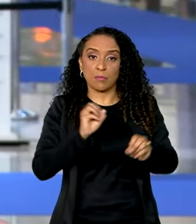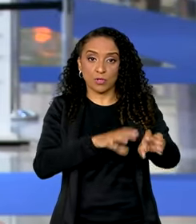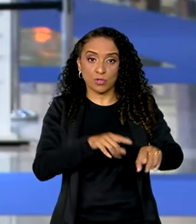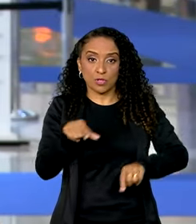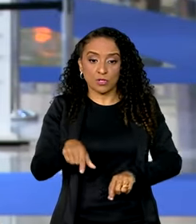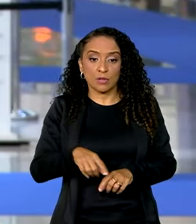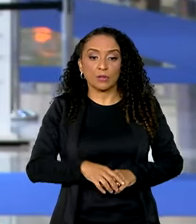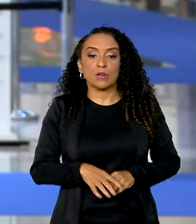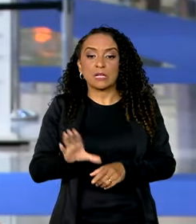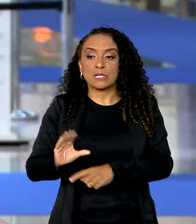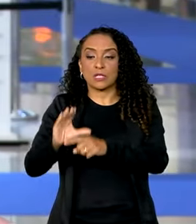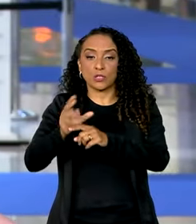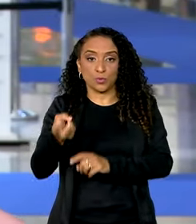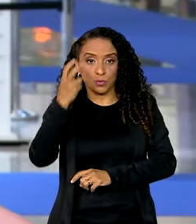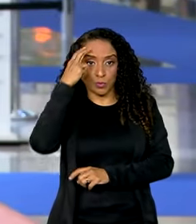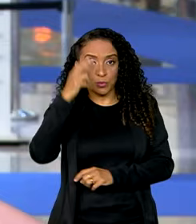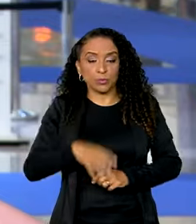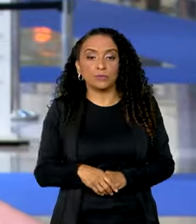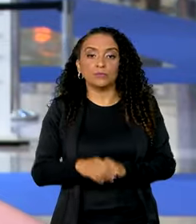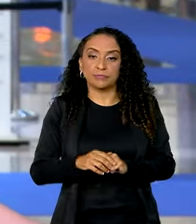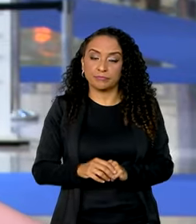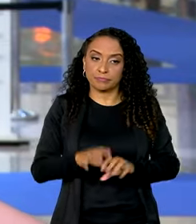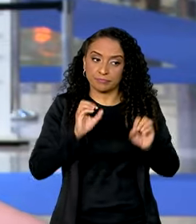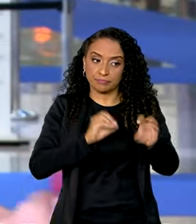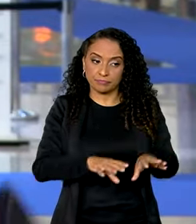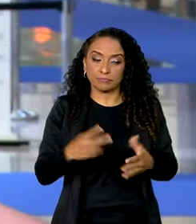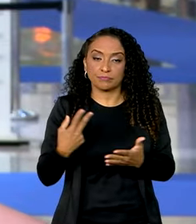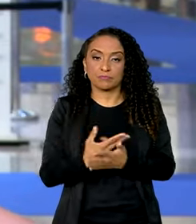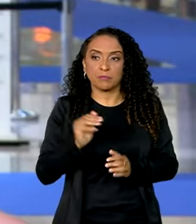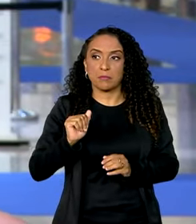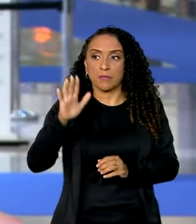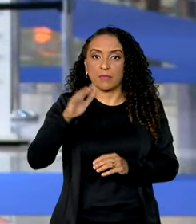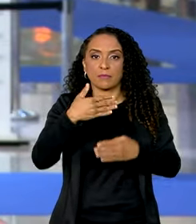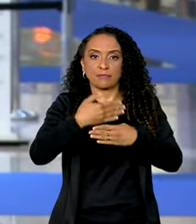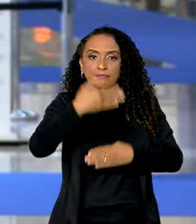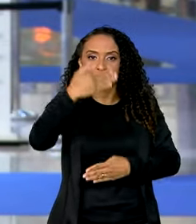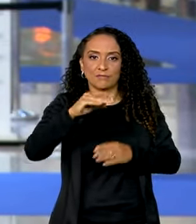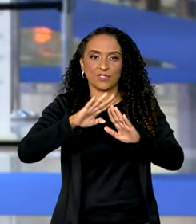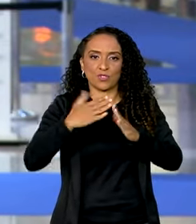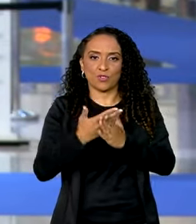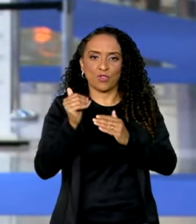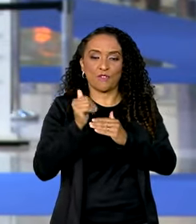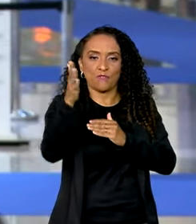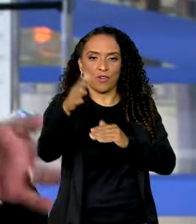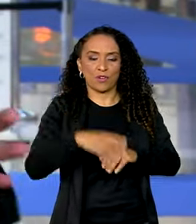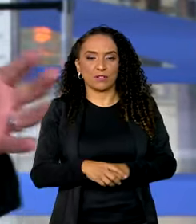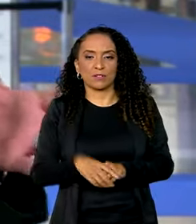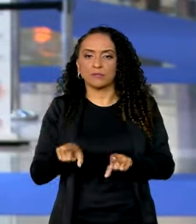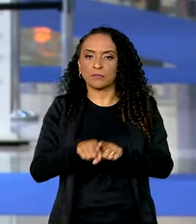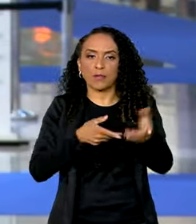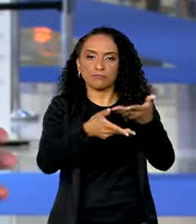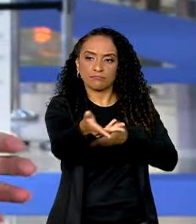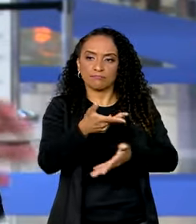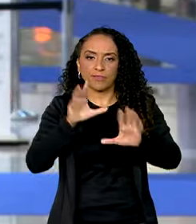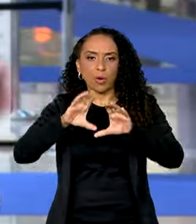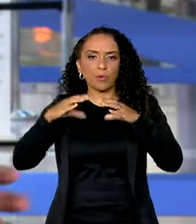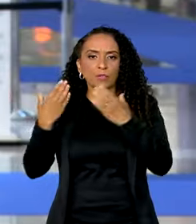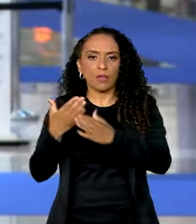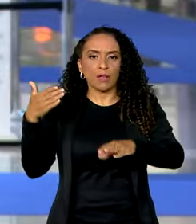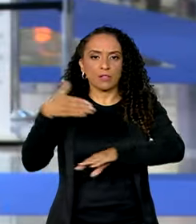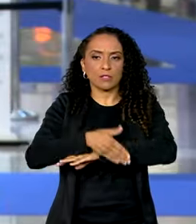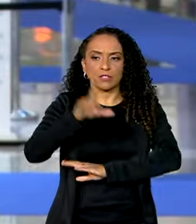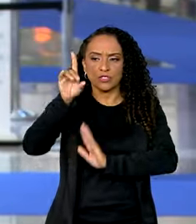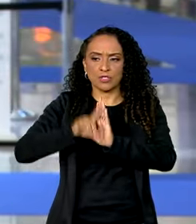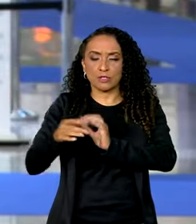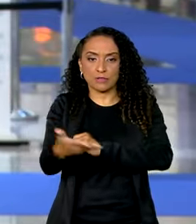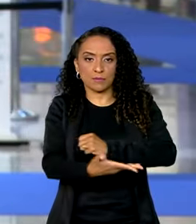a Ciência e a Cultura, o ensino acontece além dos muros das escolas. Envolve a comunidade e o acesso a